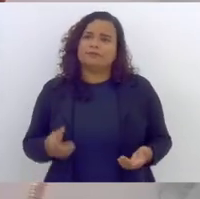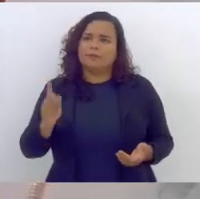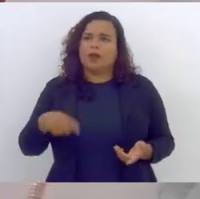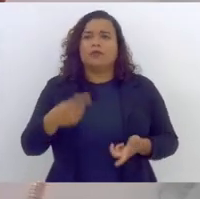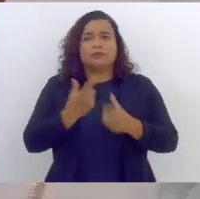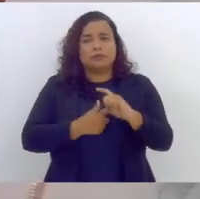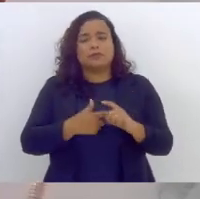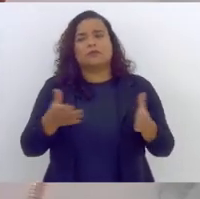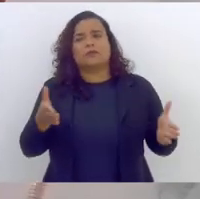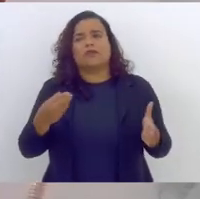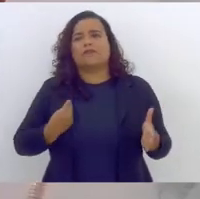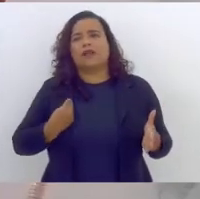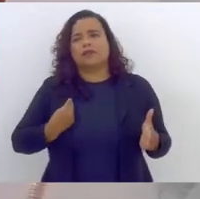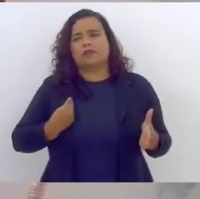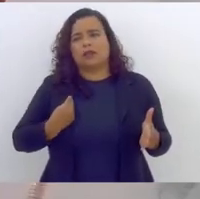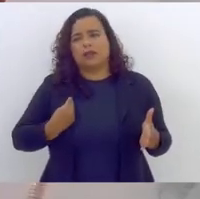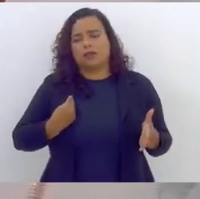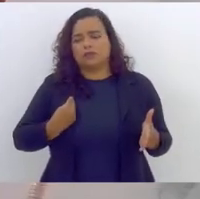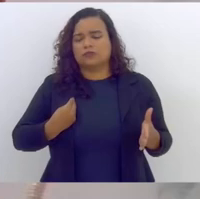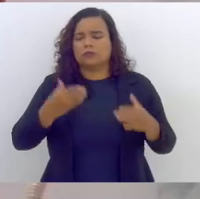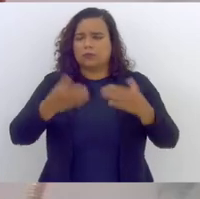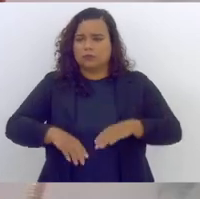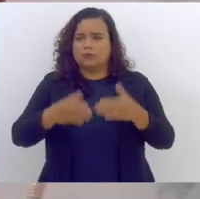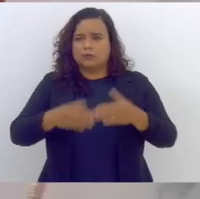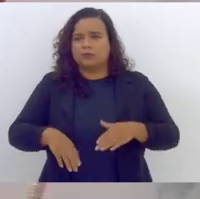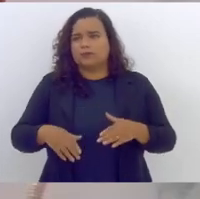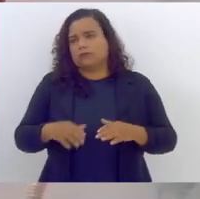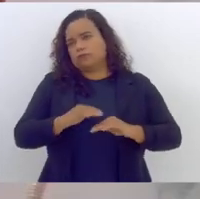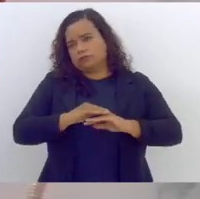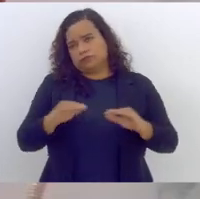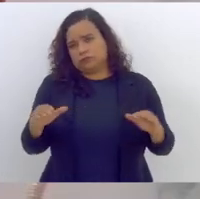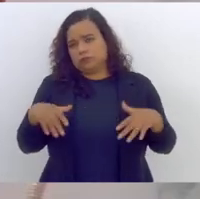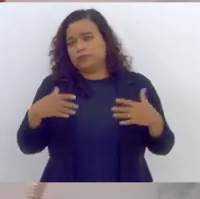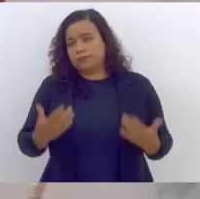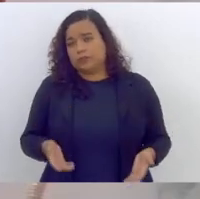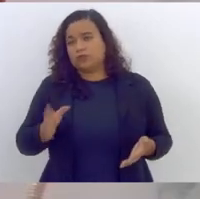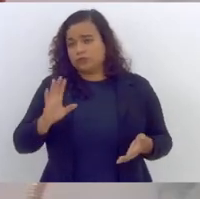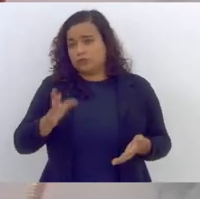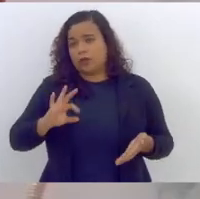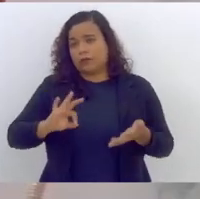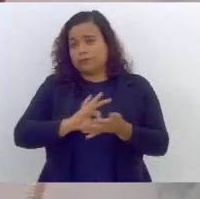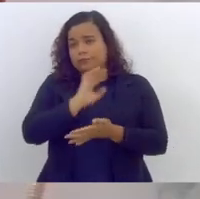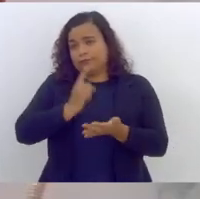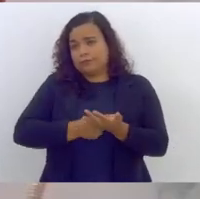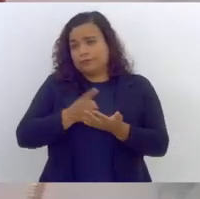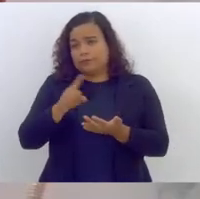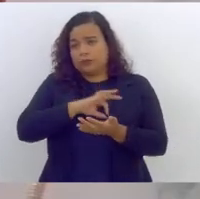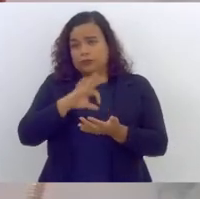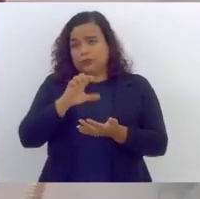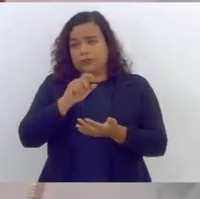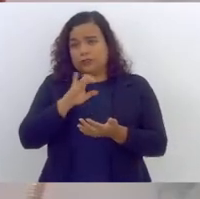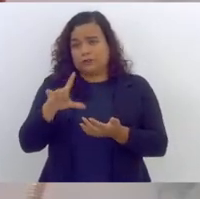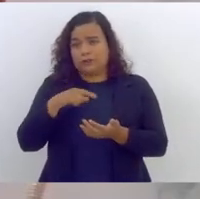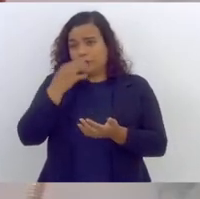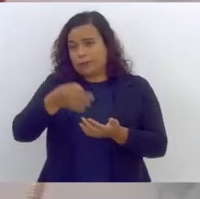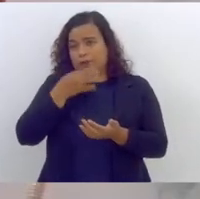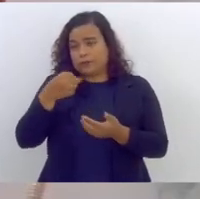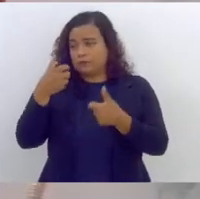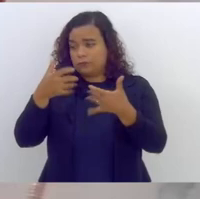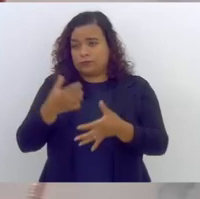da validade do concurso público portanto já acelerado por parecer da própria Polícia Civil em 2019